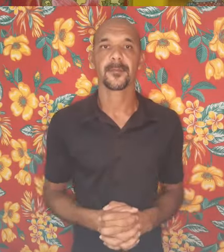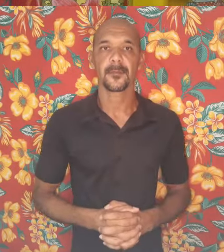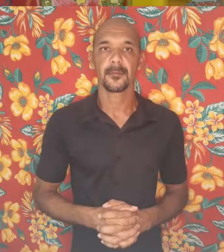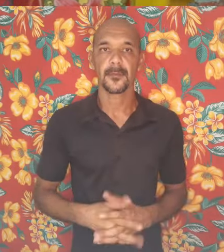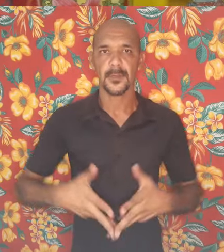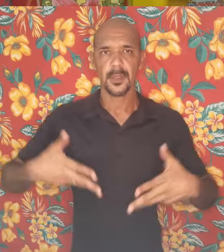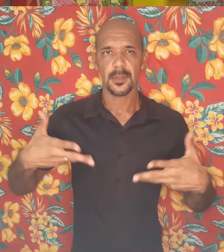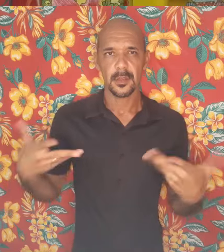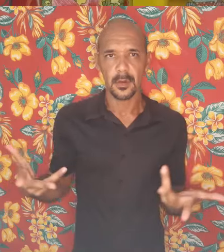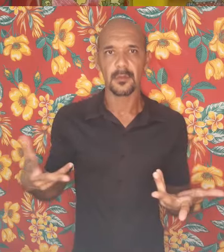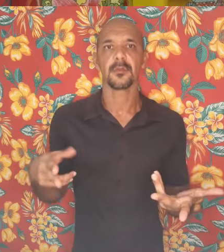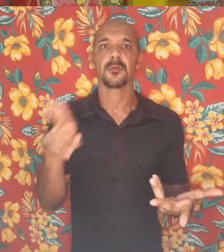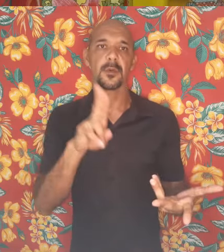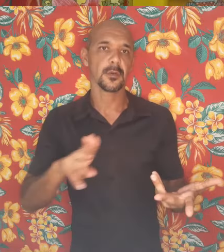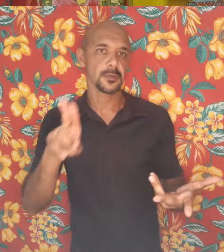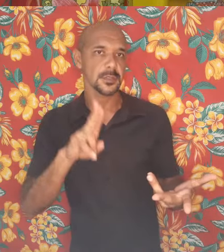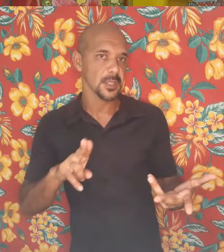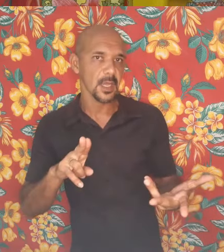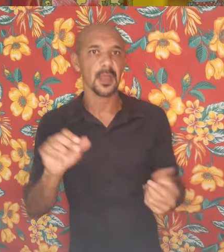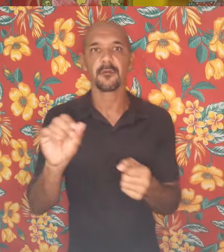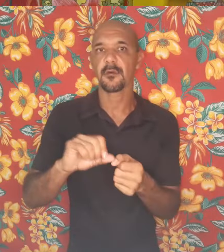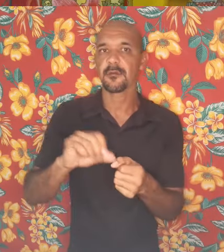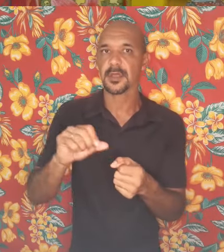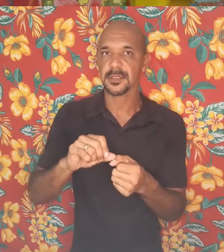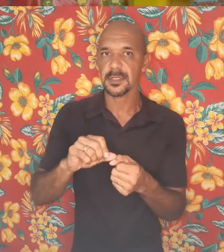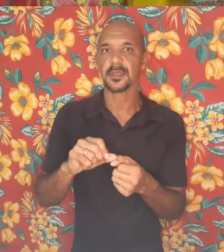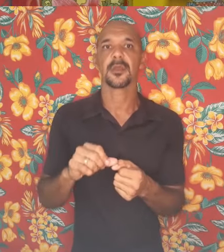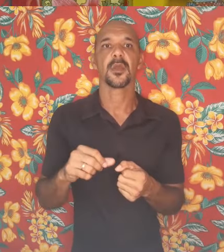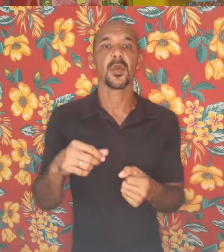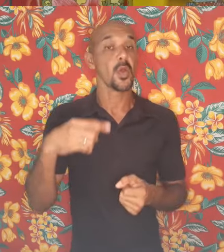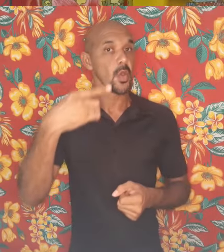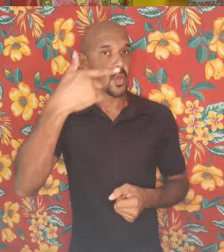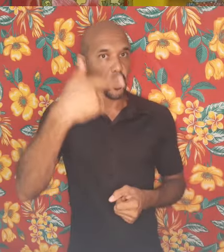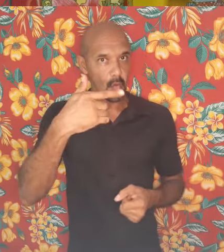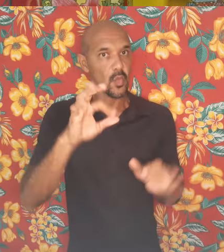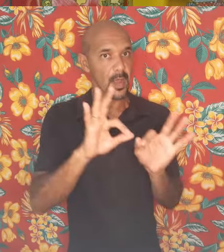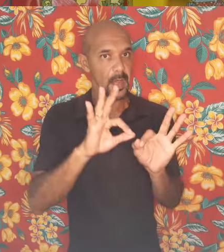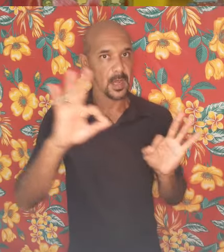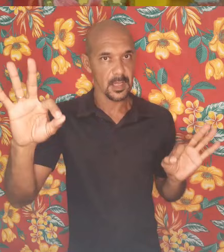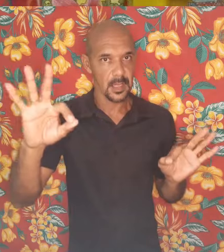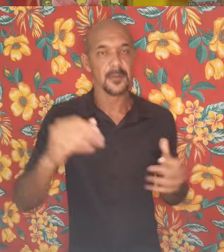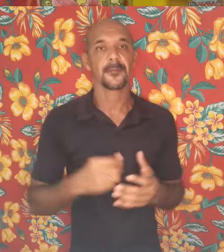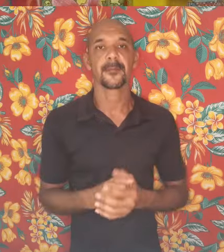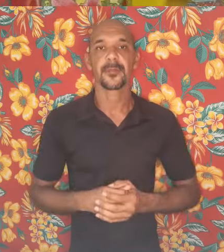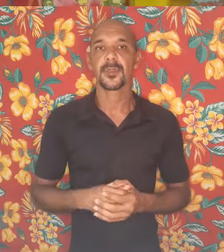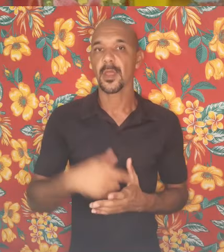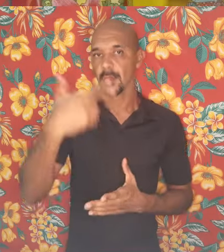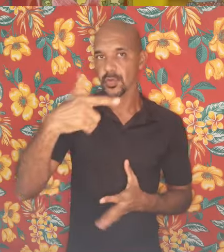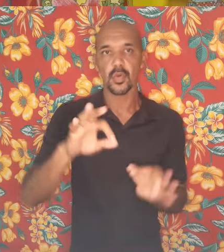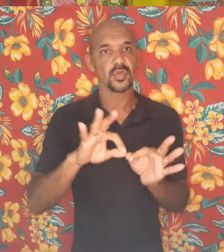Então, ó, eu vou fazer um traço e 2 traços.